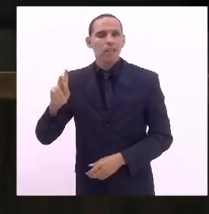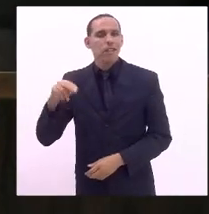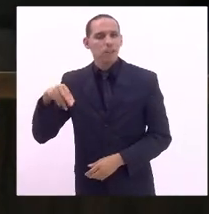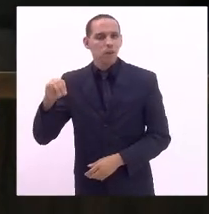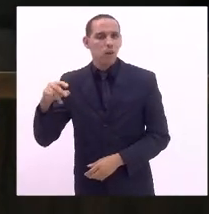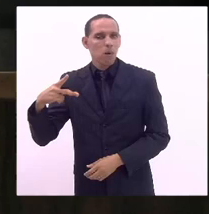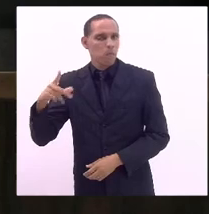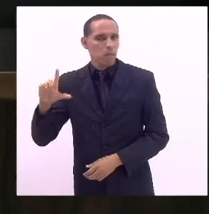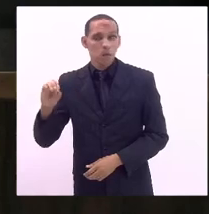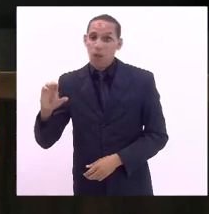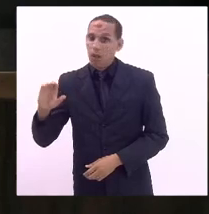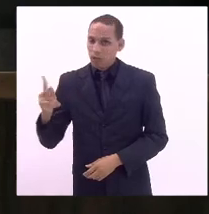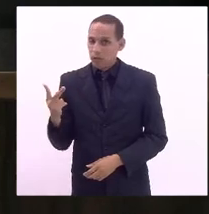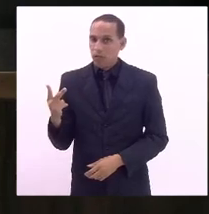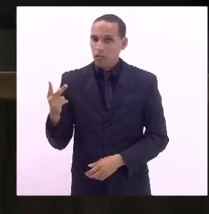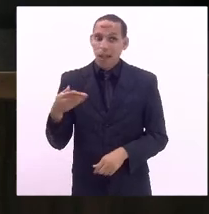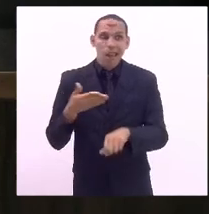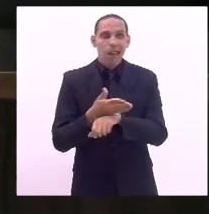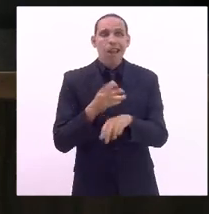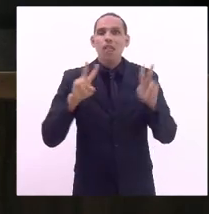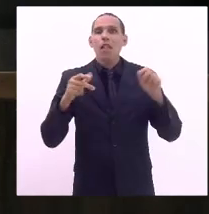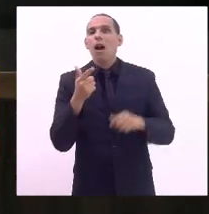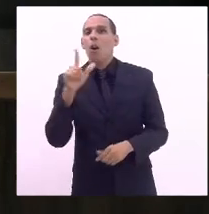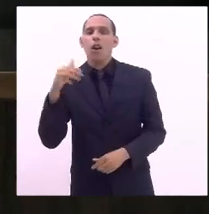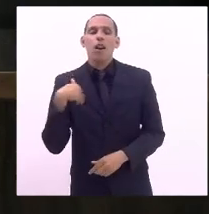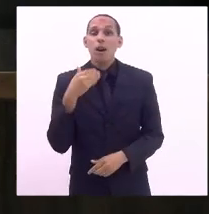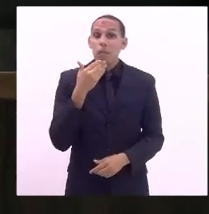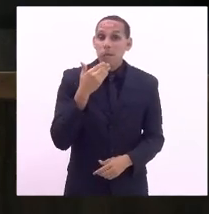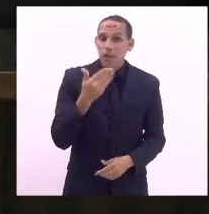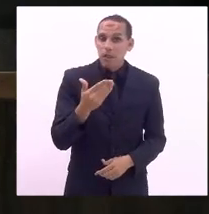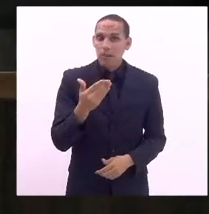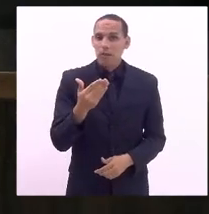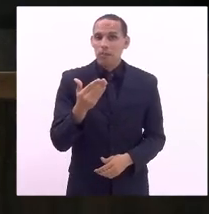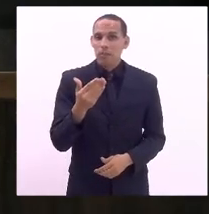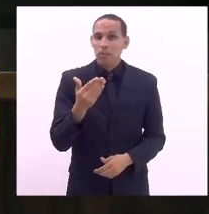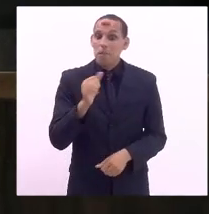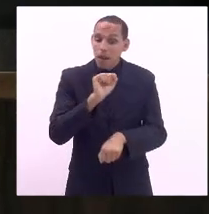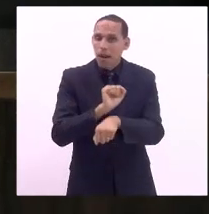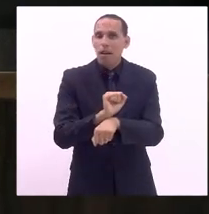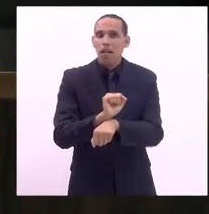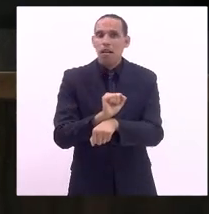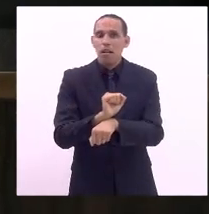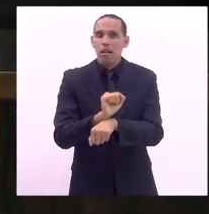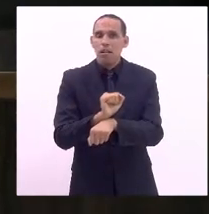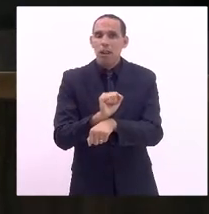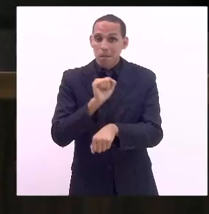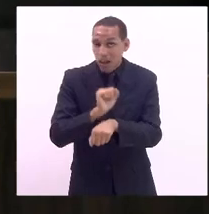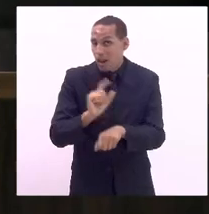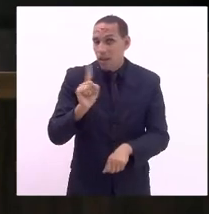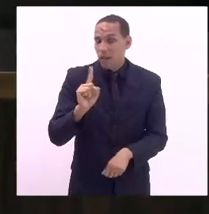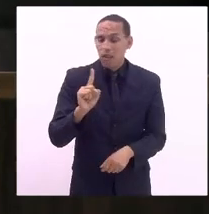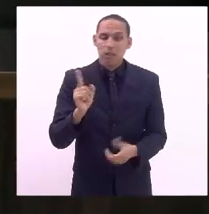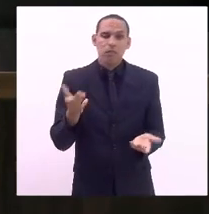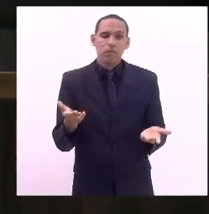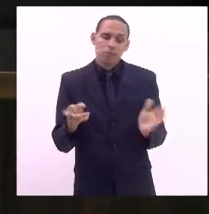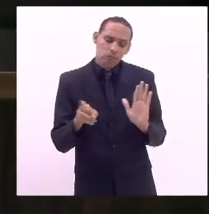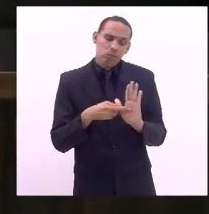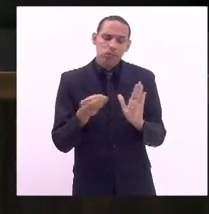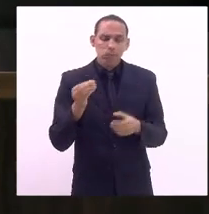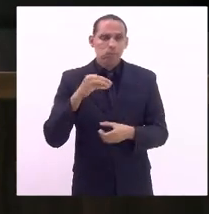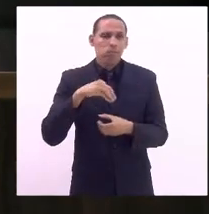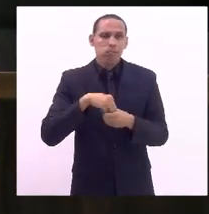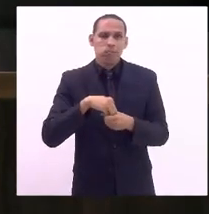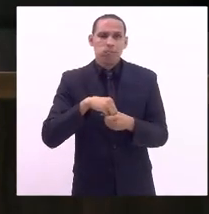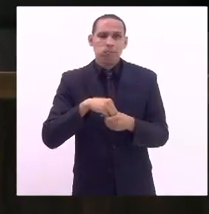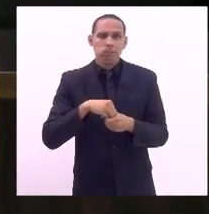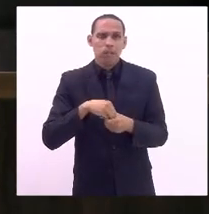estava... Foi entrado em outro tema. Eu pedi que parasse. Não parou, está no regimento interno, estou